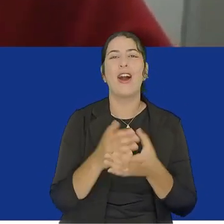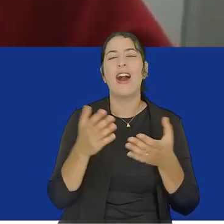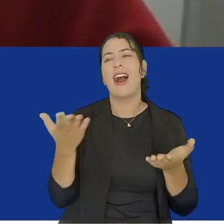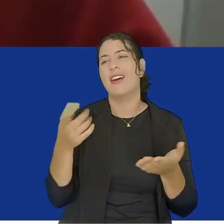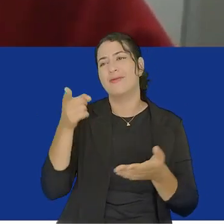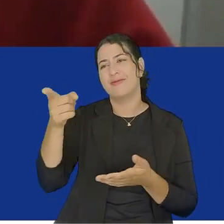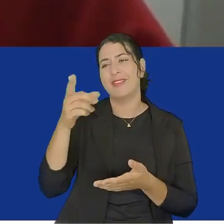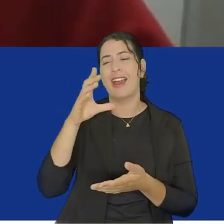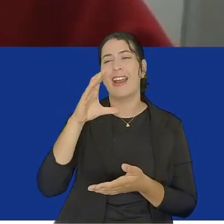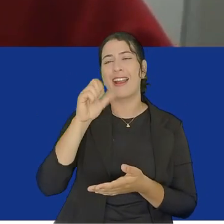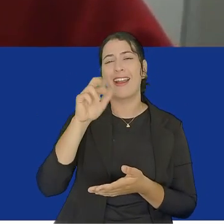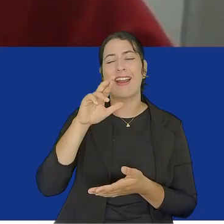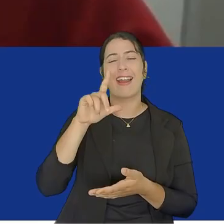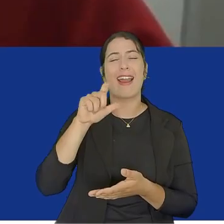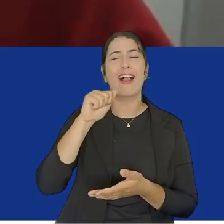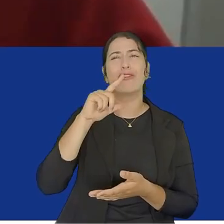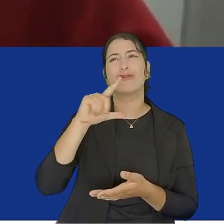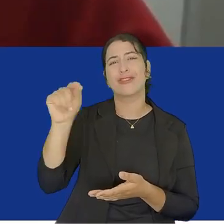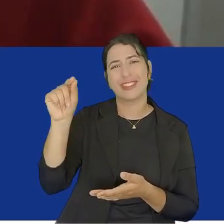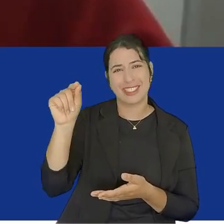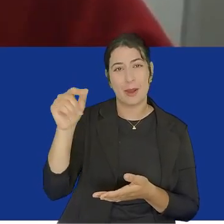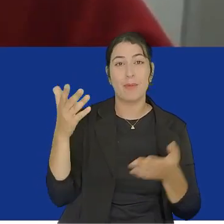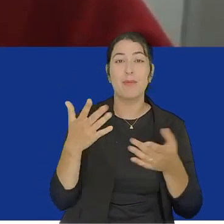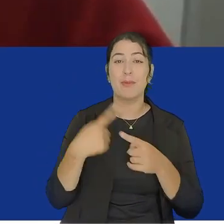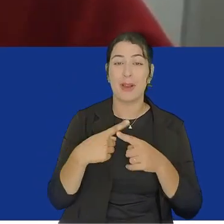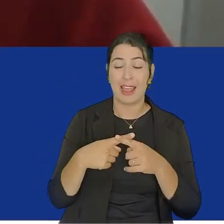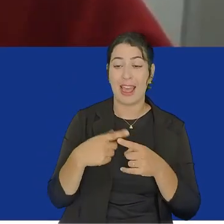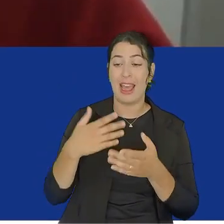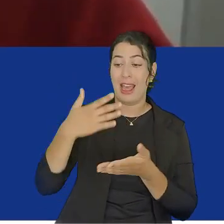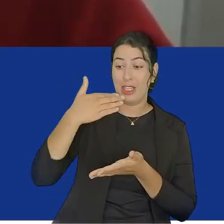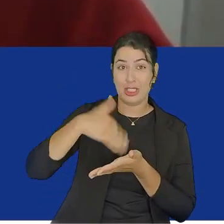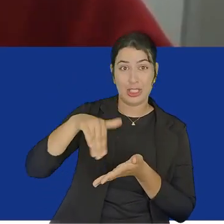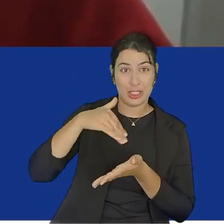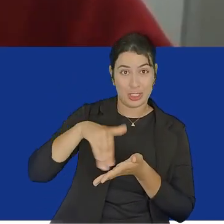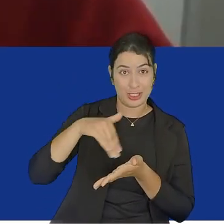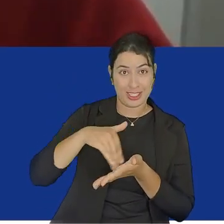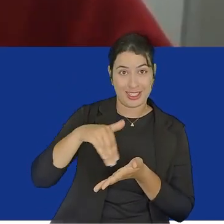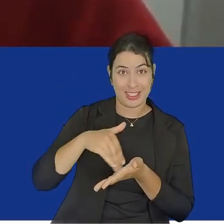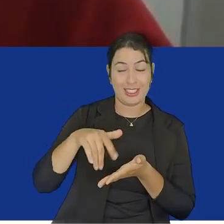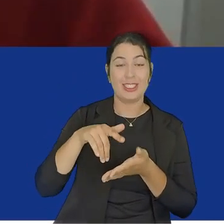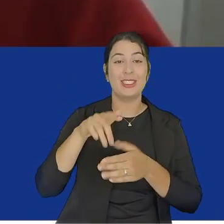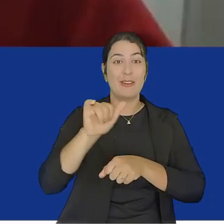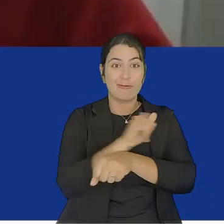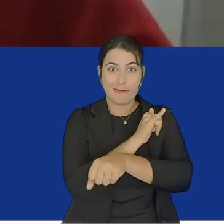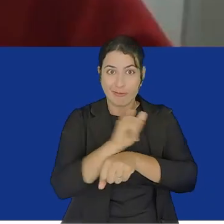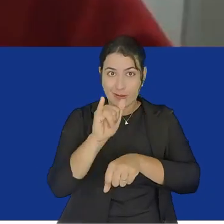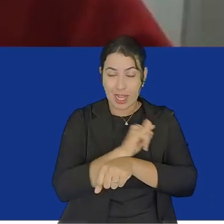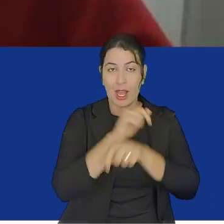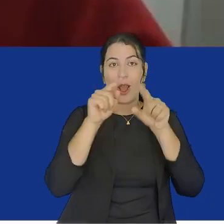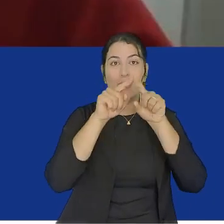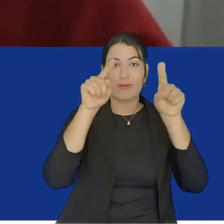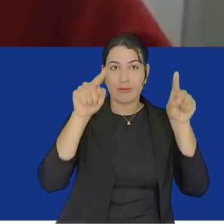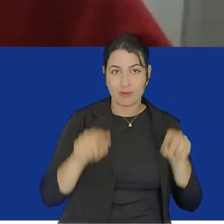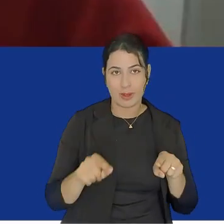gente, que atualmente ela está na Secretaria de Estratégia e Projetos do CNJ. Ela é graduada em Letras